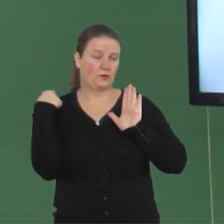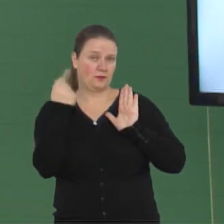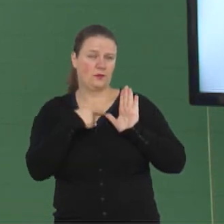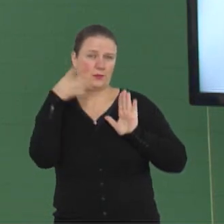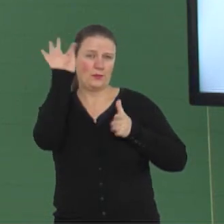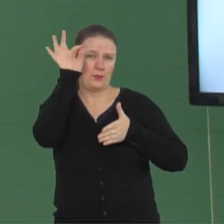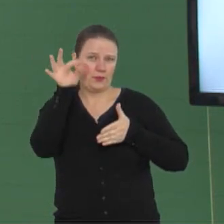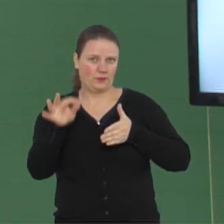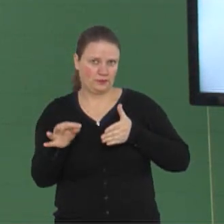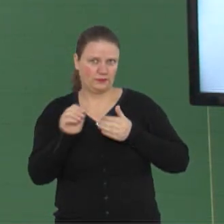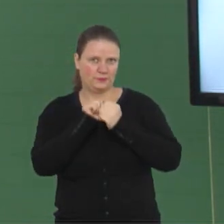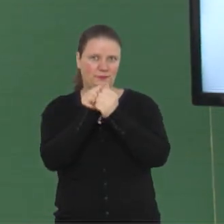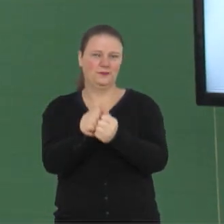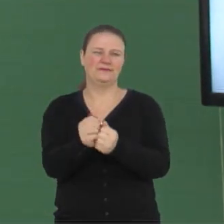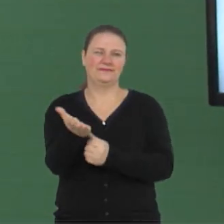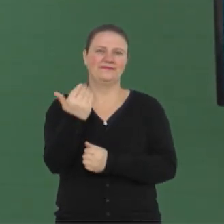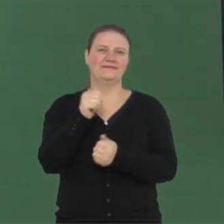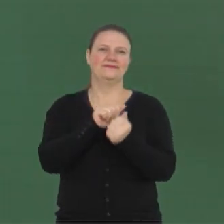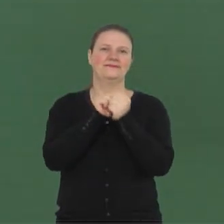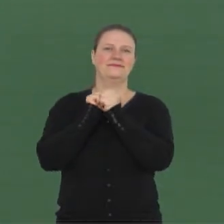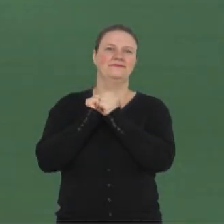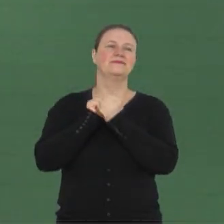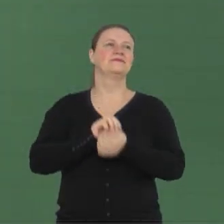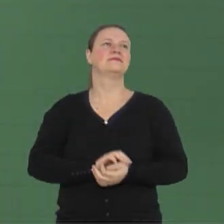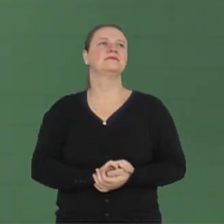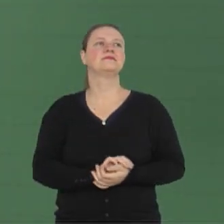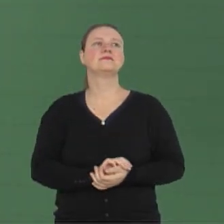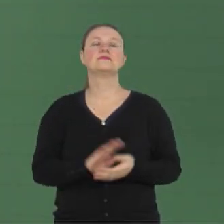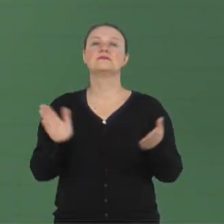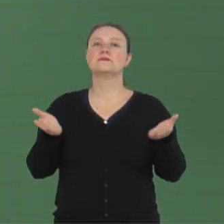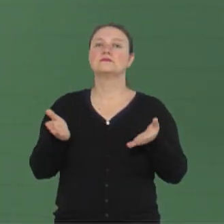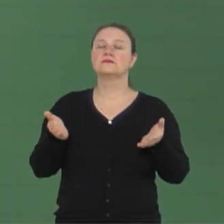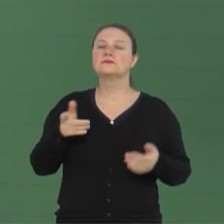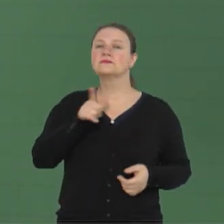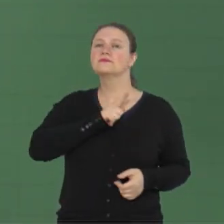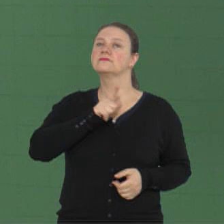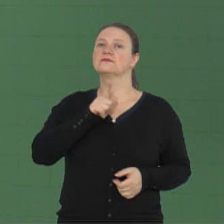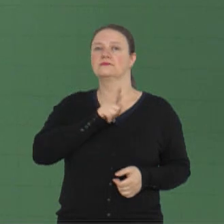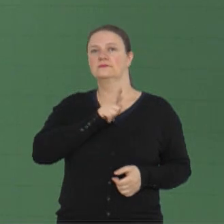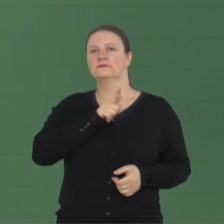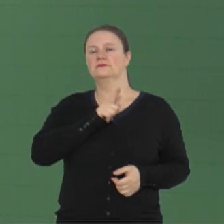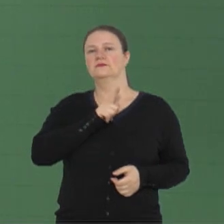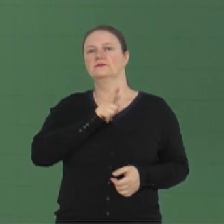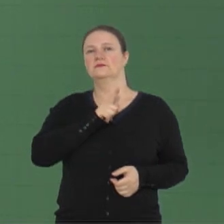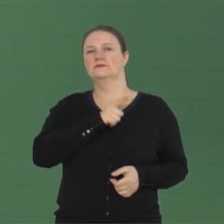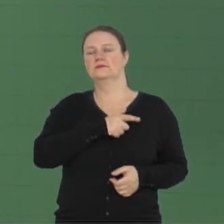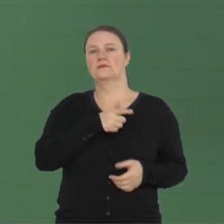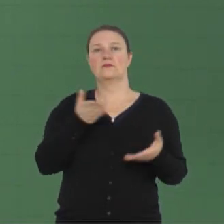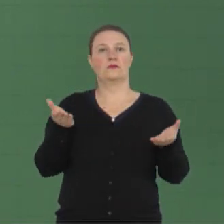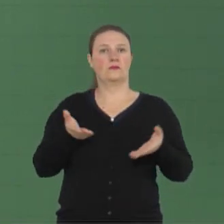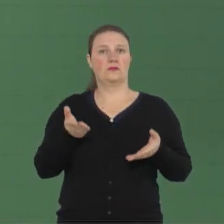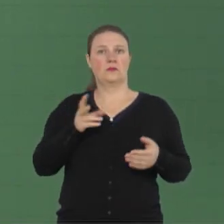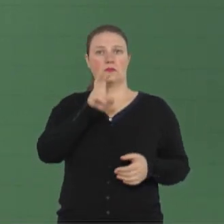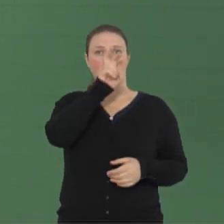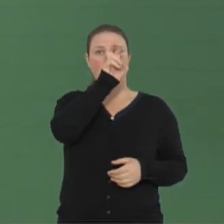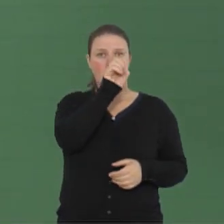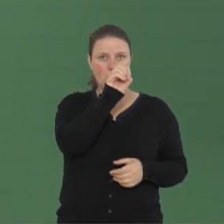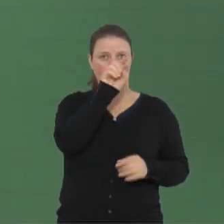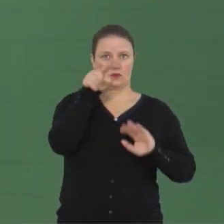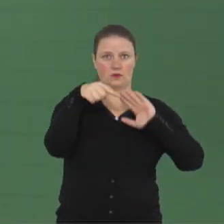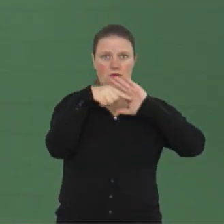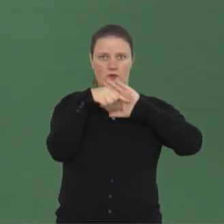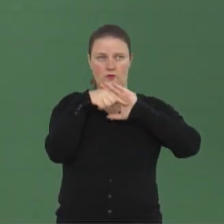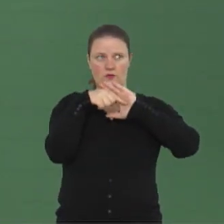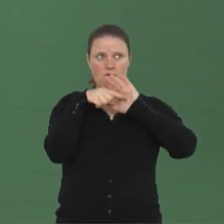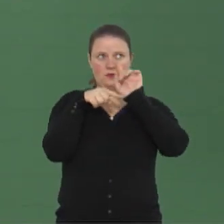com os nossos amigos? Vem comigo. Olha só. Nós temos aqui a expressão que é 50